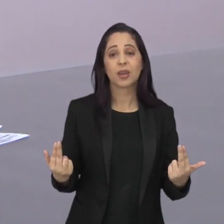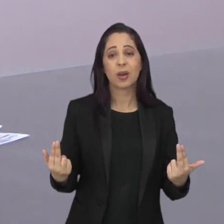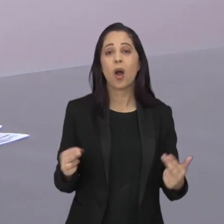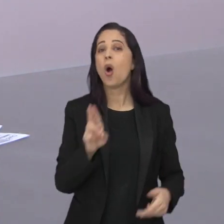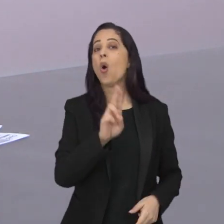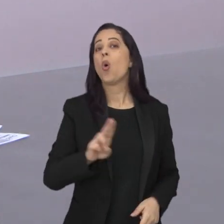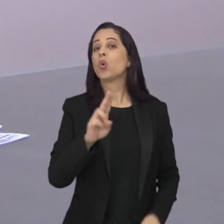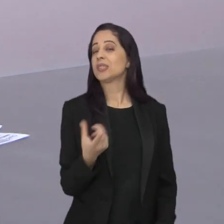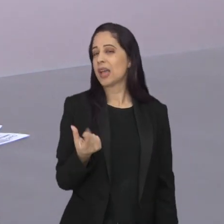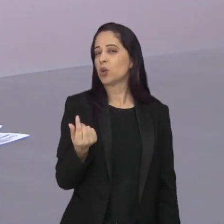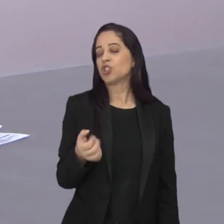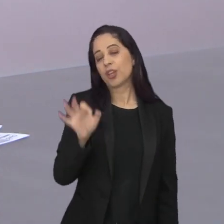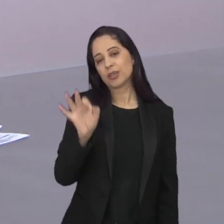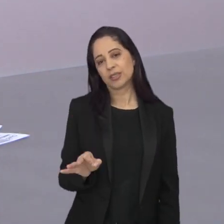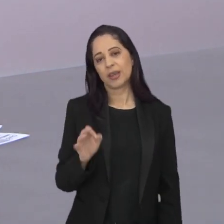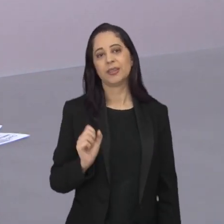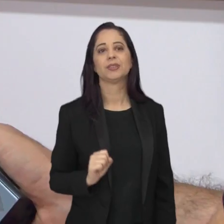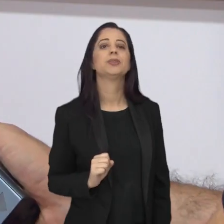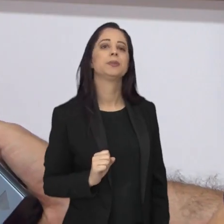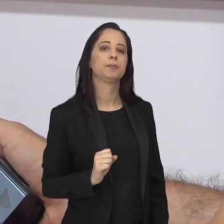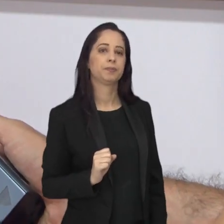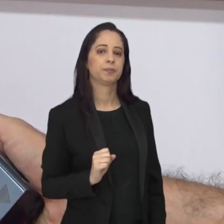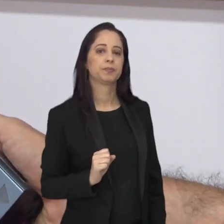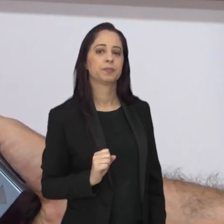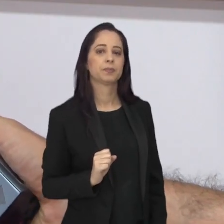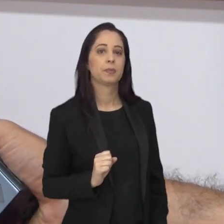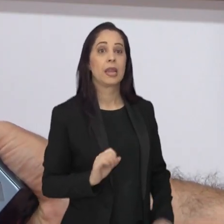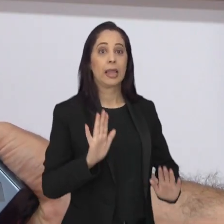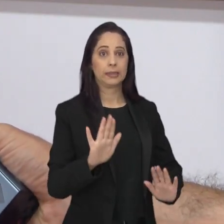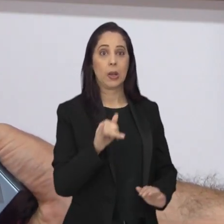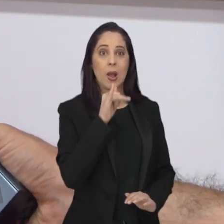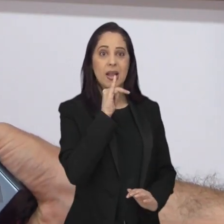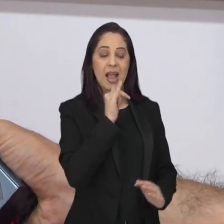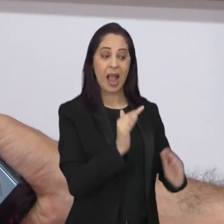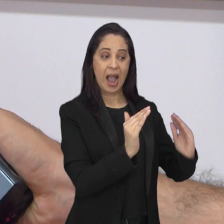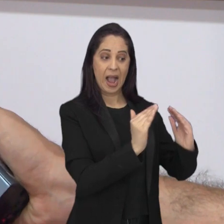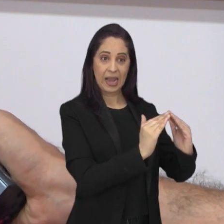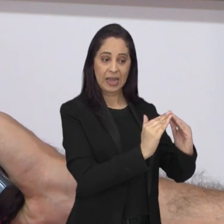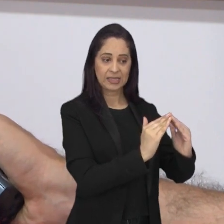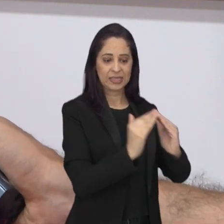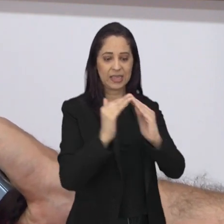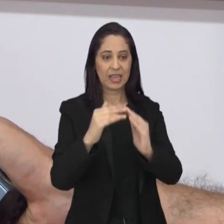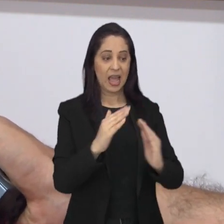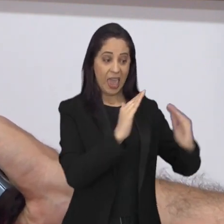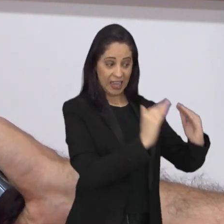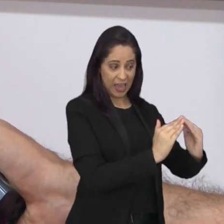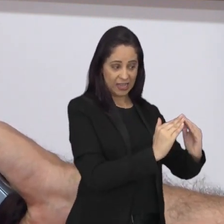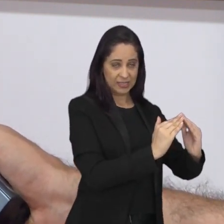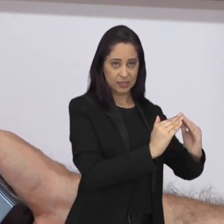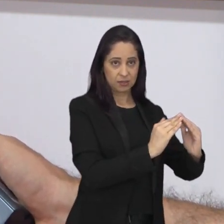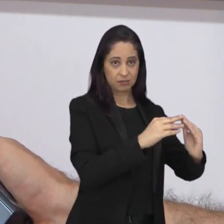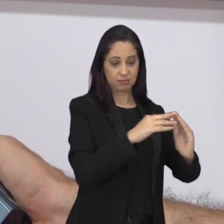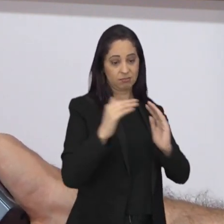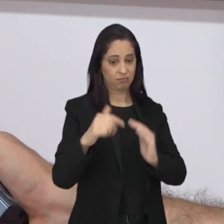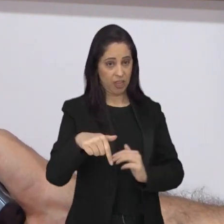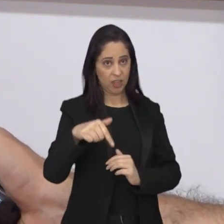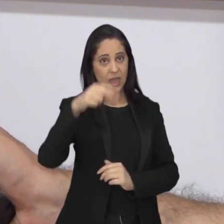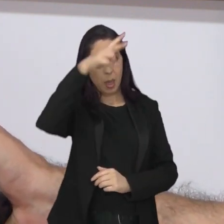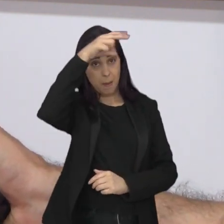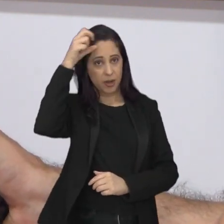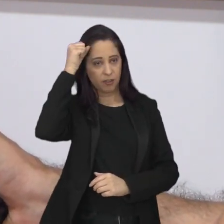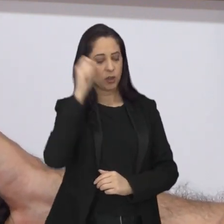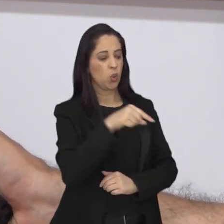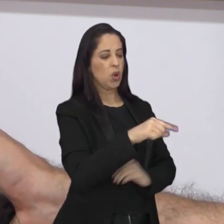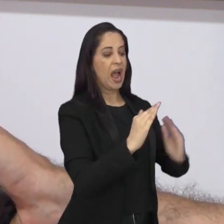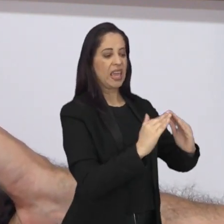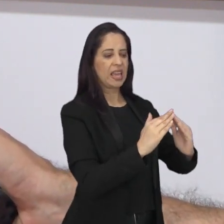maneira possível o dinheiro que sobra. É uma escala de uma residência, vamos dizer, por uma prefeitura. Em casa, quando a gente